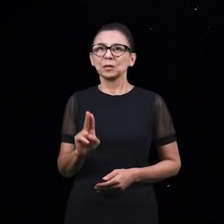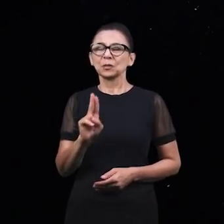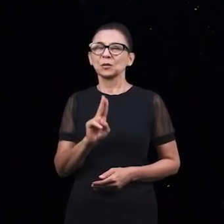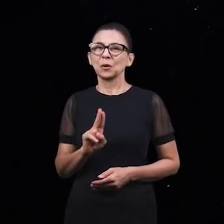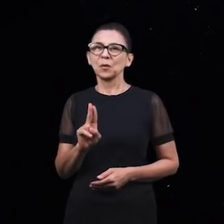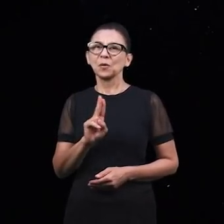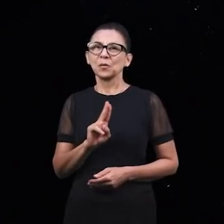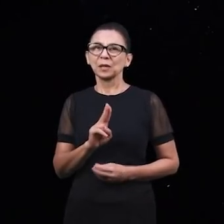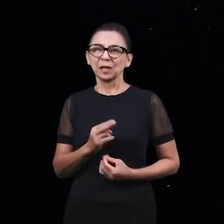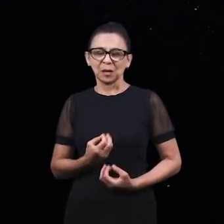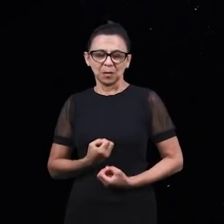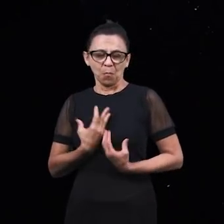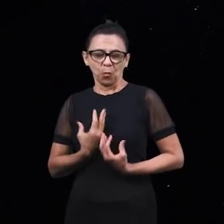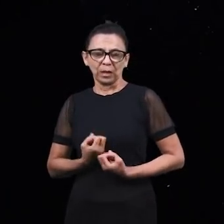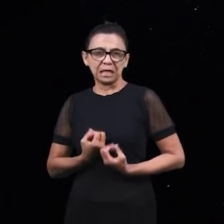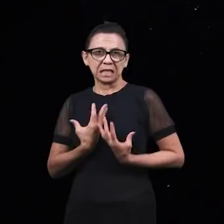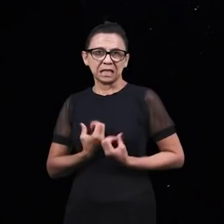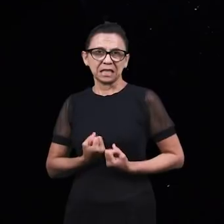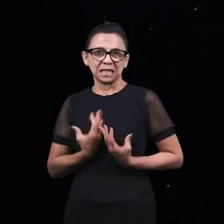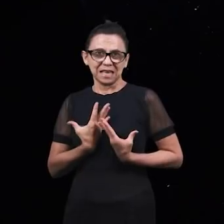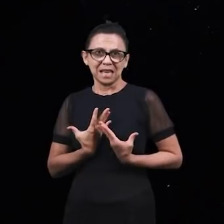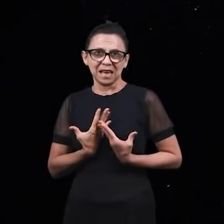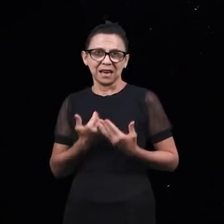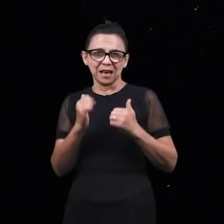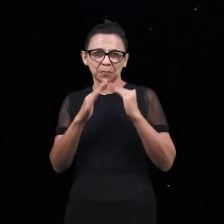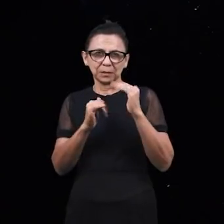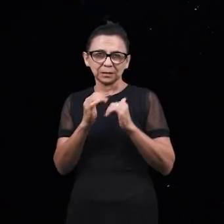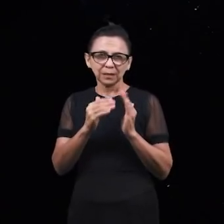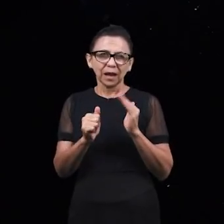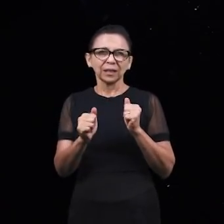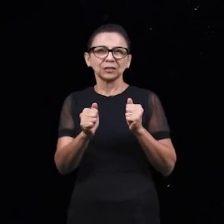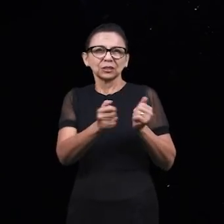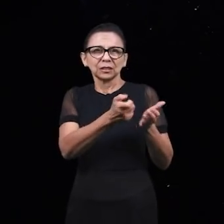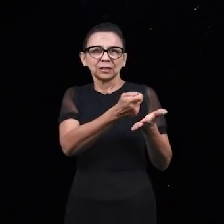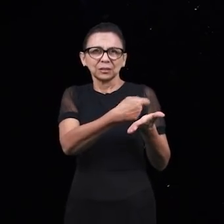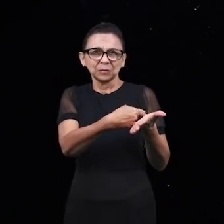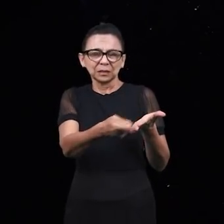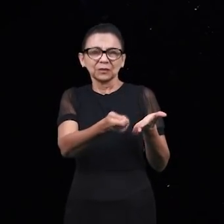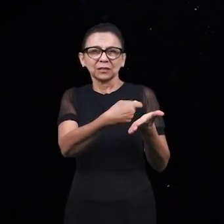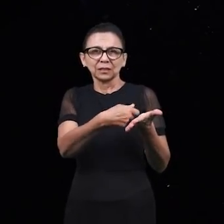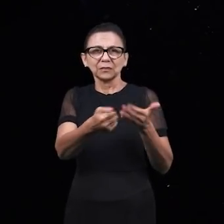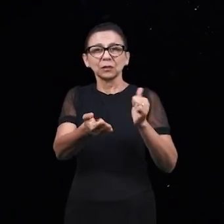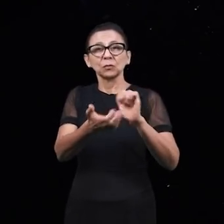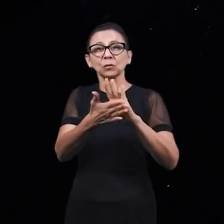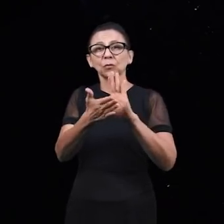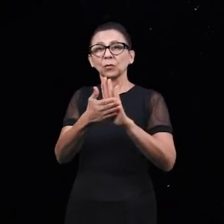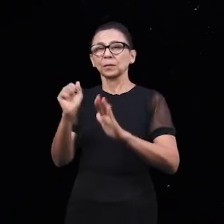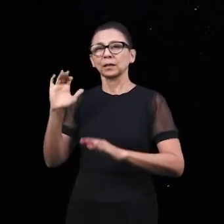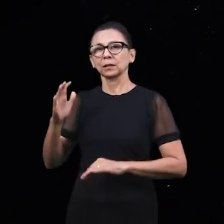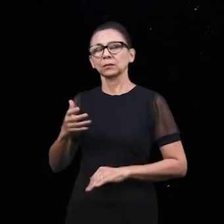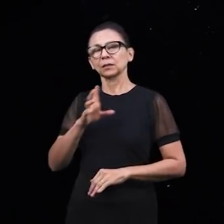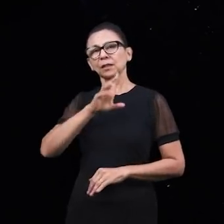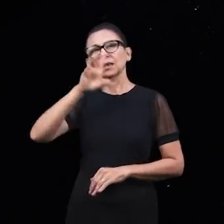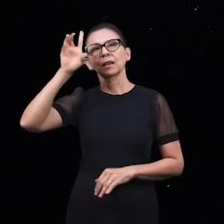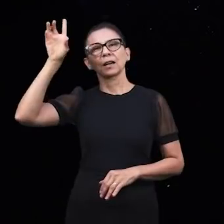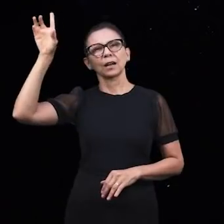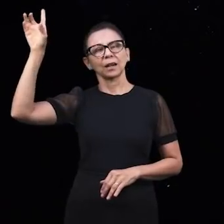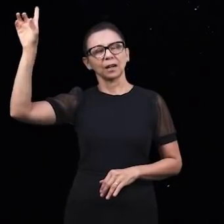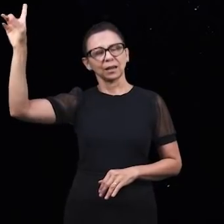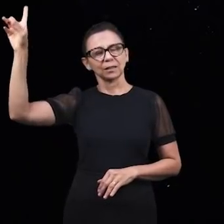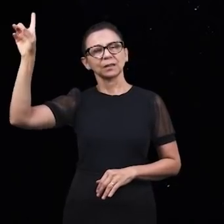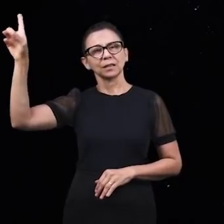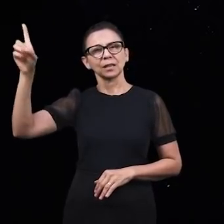a usar sua habilidade poética para escrever letras de adoração a Deus. Tal qual estou é